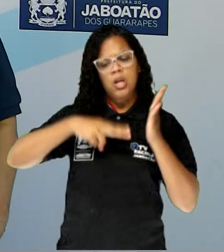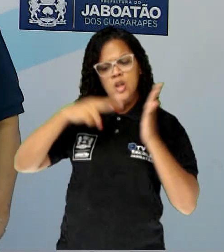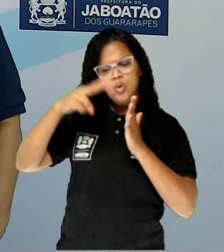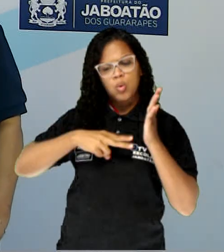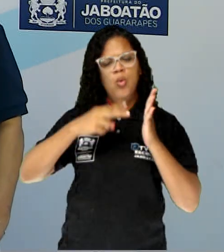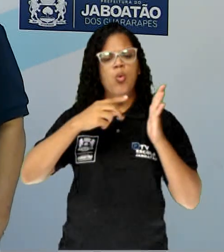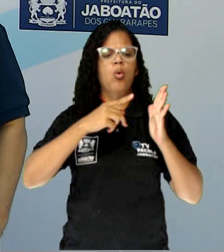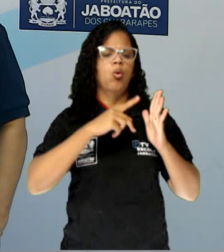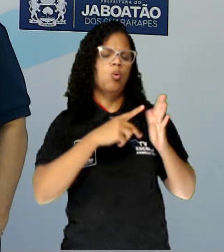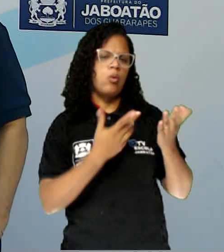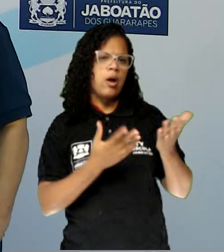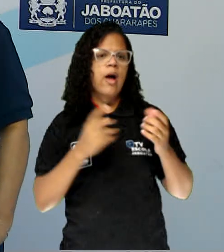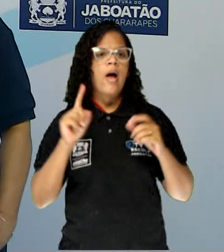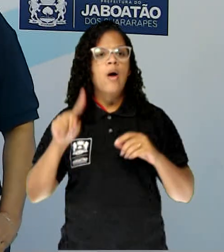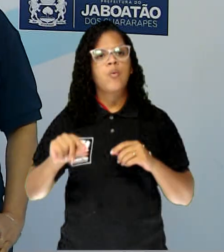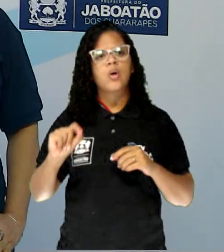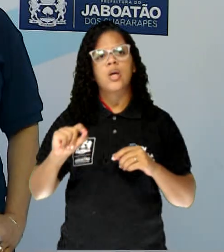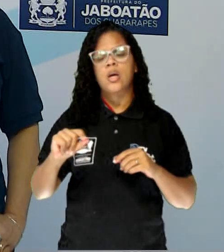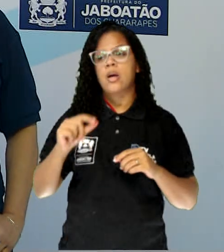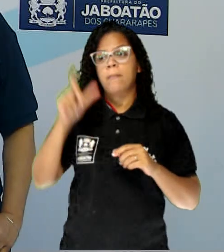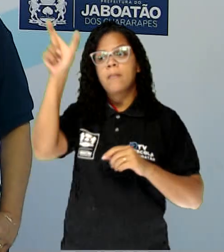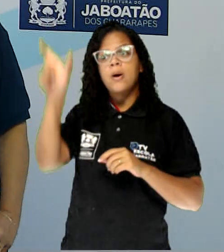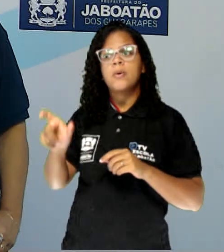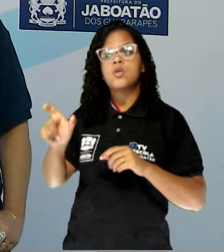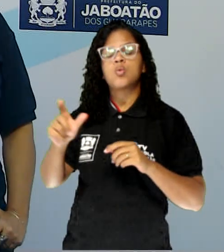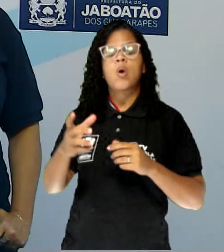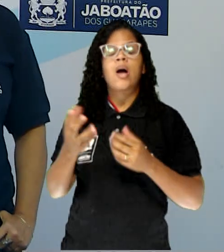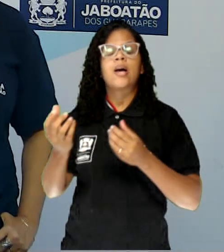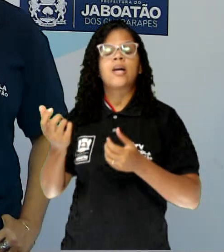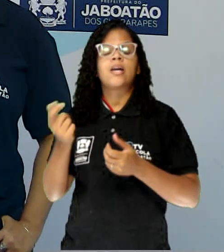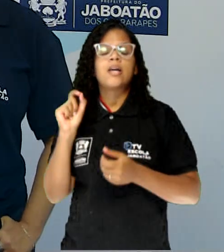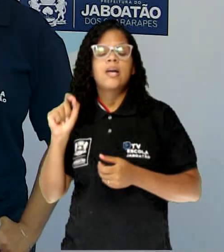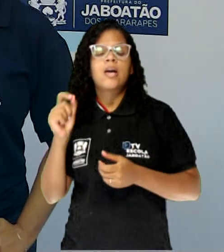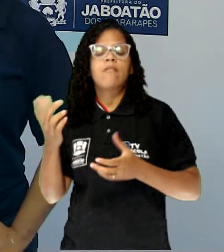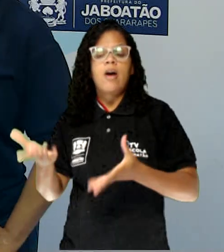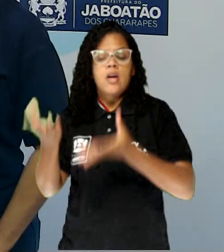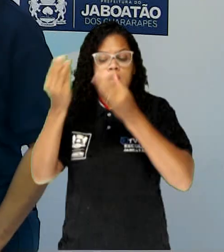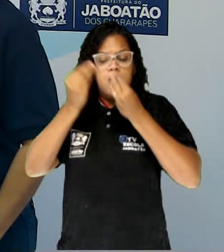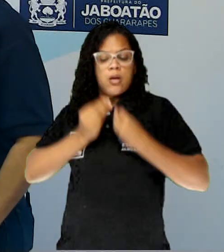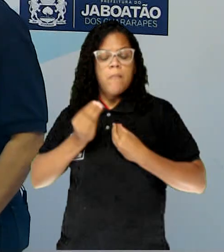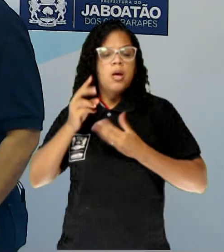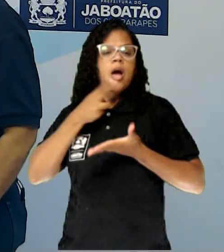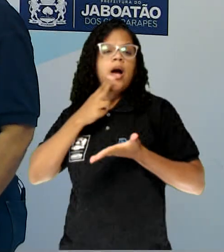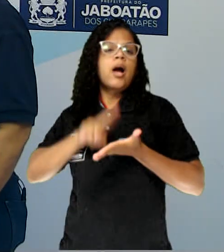finalidade e o destinatário em si, para quem vai essa carta, tá certo?